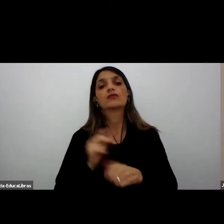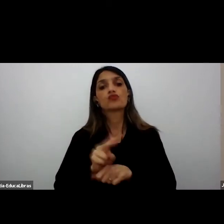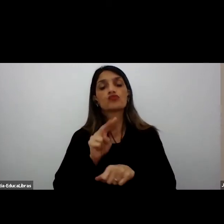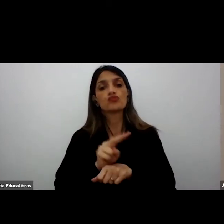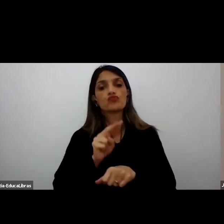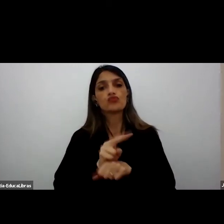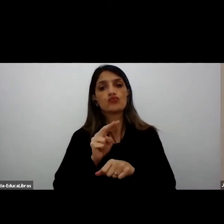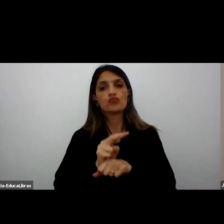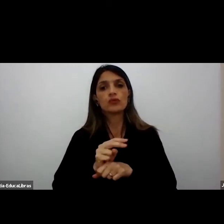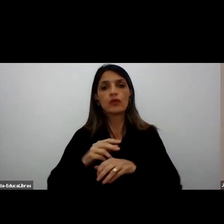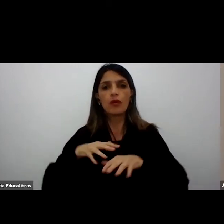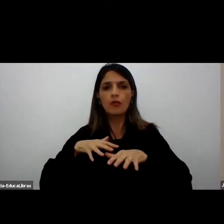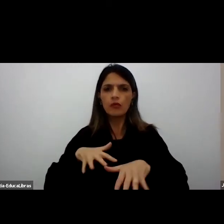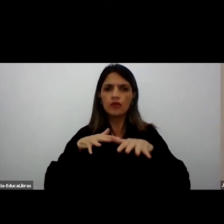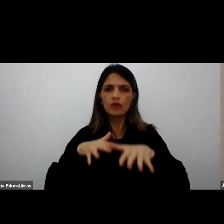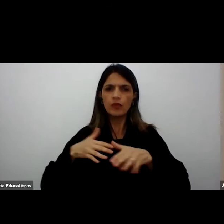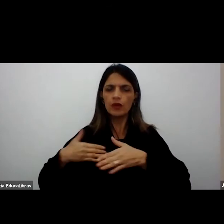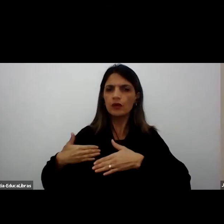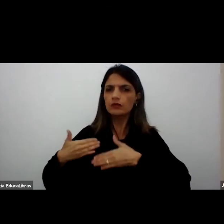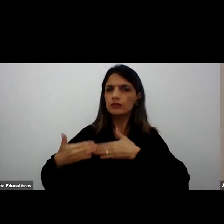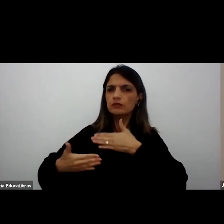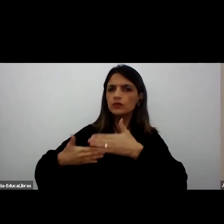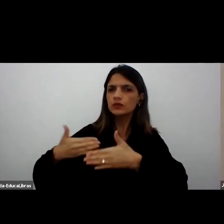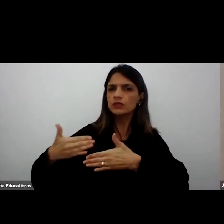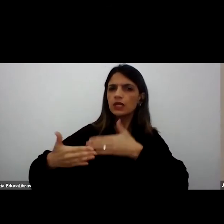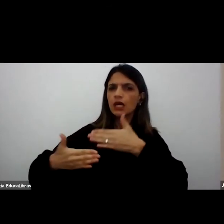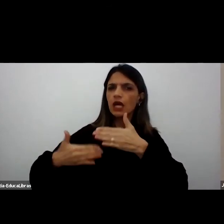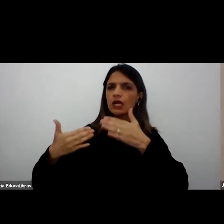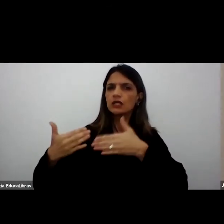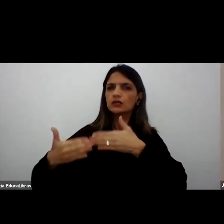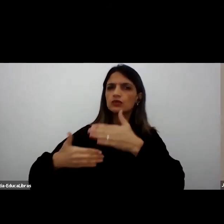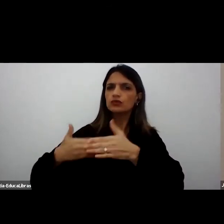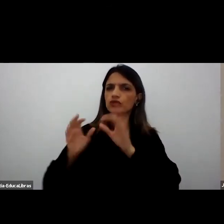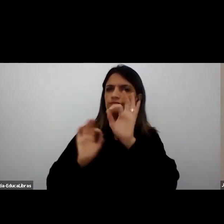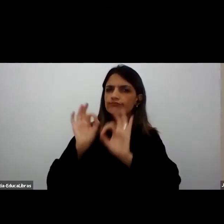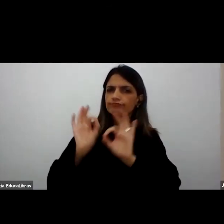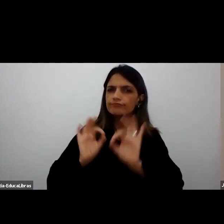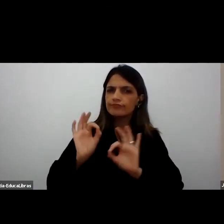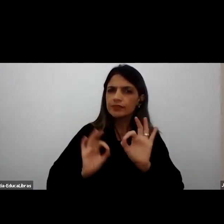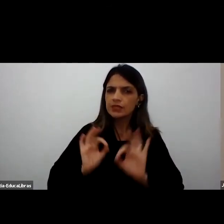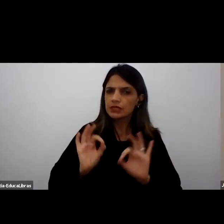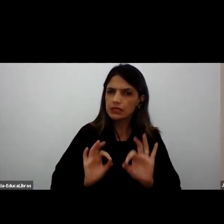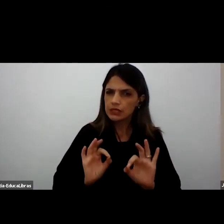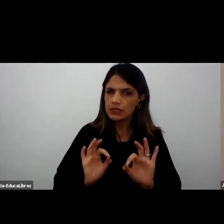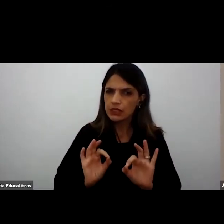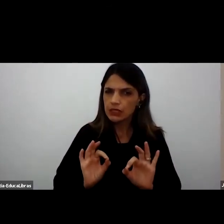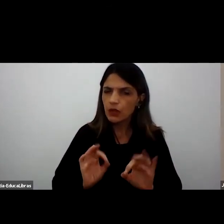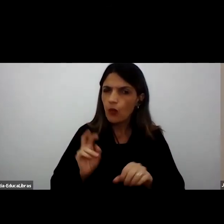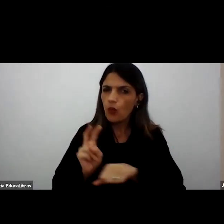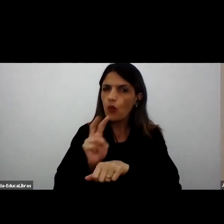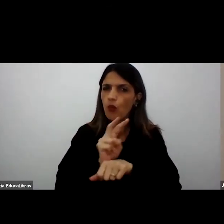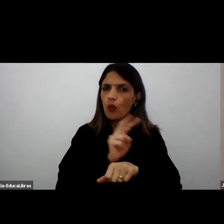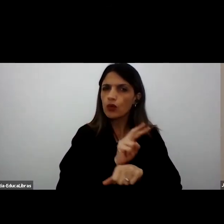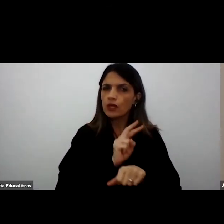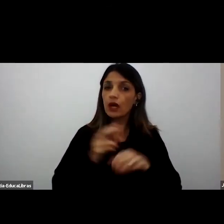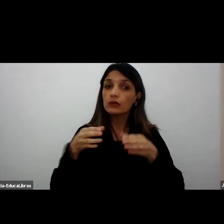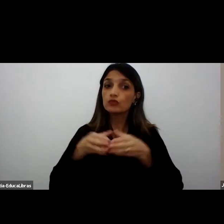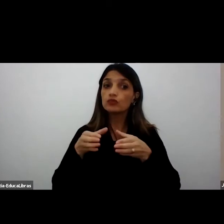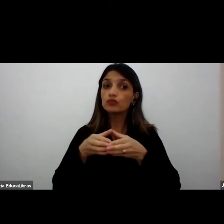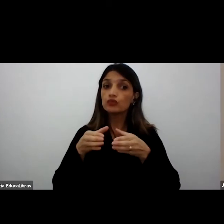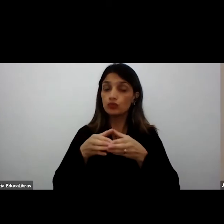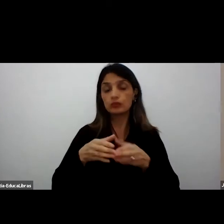por um processo de estruturação e passa a ser gerido ou cuidado por um grupo